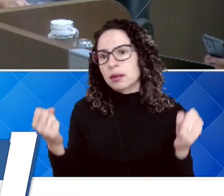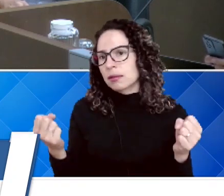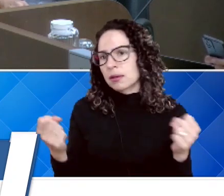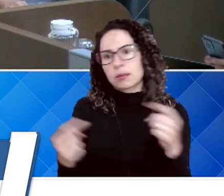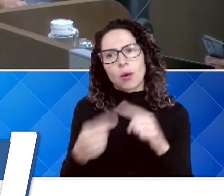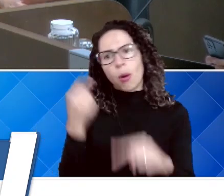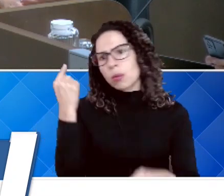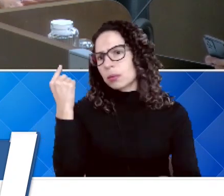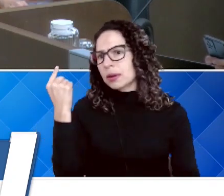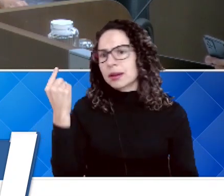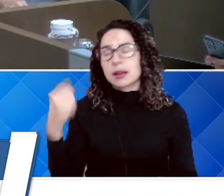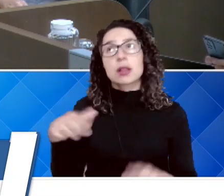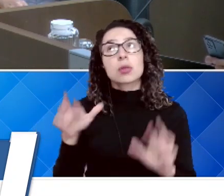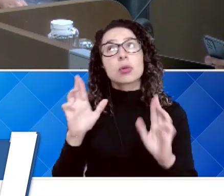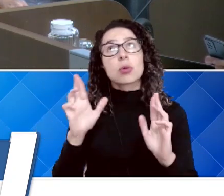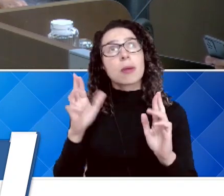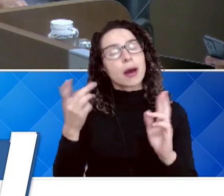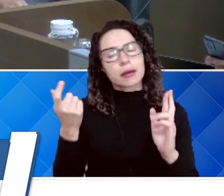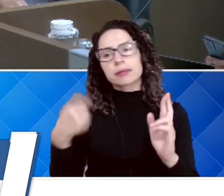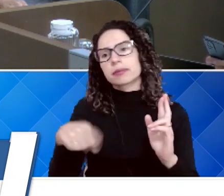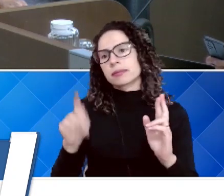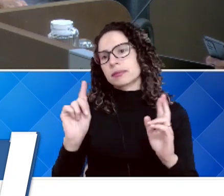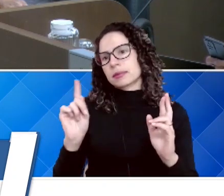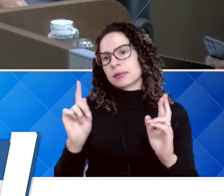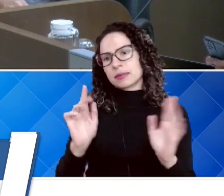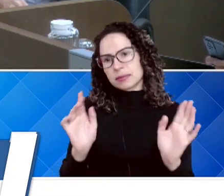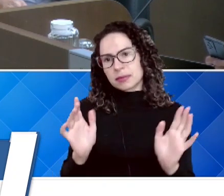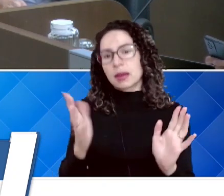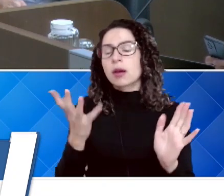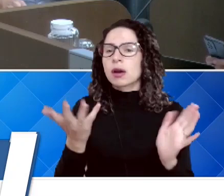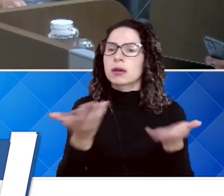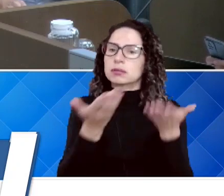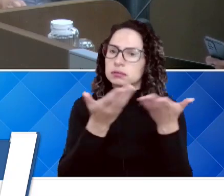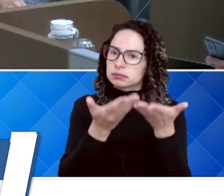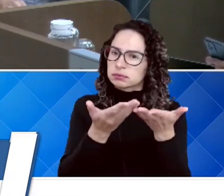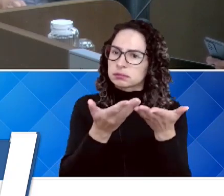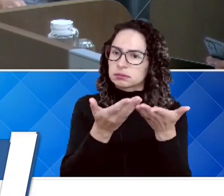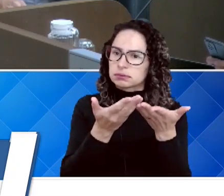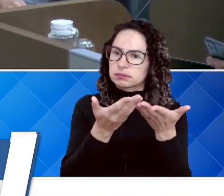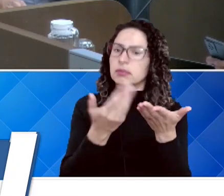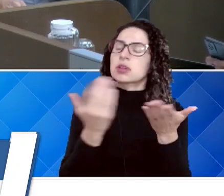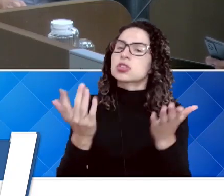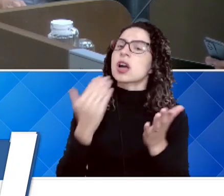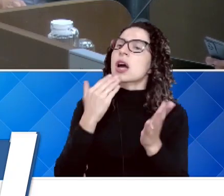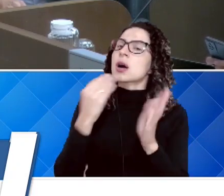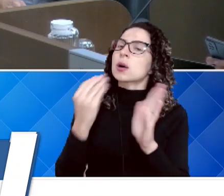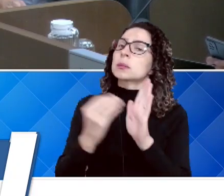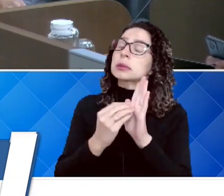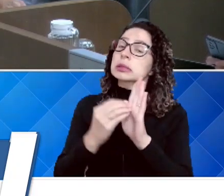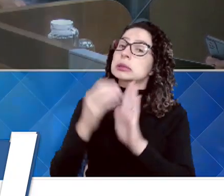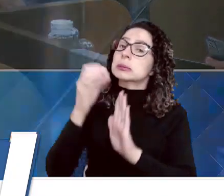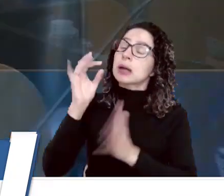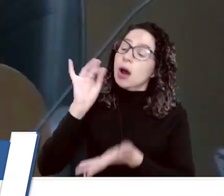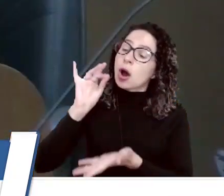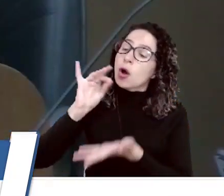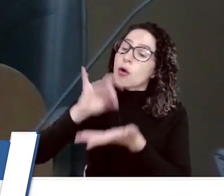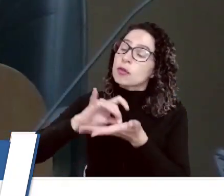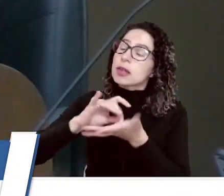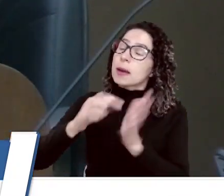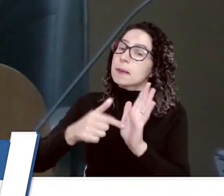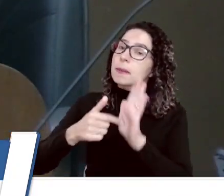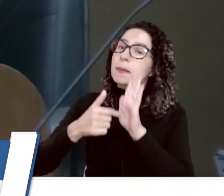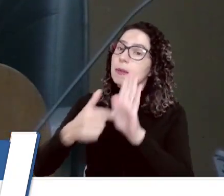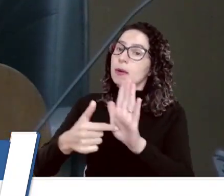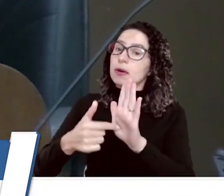Eu espero não ter que chegar a esse ponto. Então eu vou deixar aí, ó. Eu fiz um requerimento para oficializar, para mostrar que nós